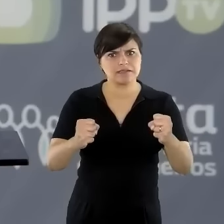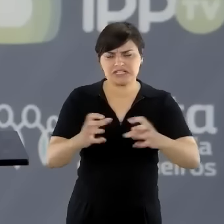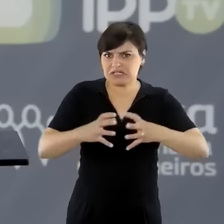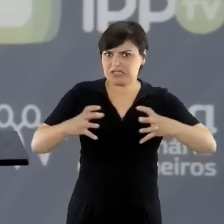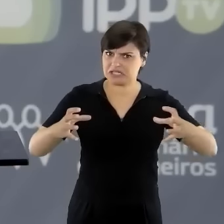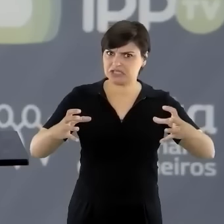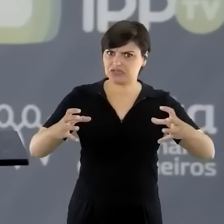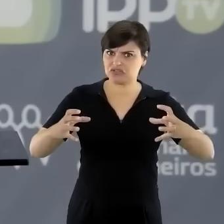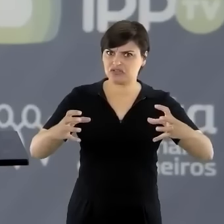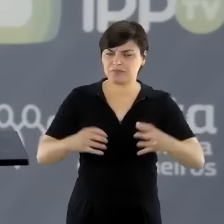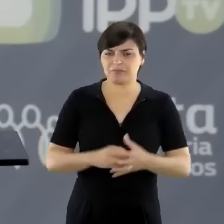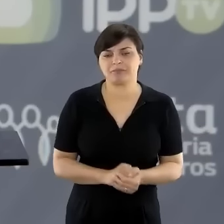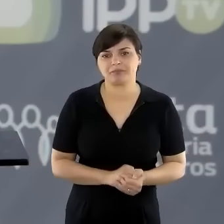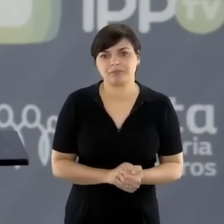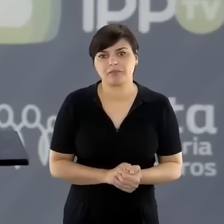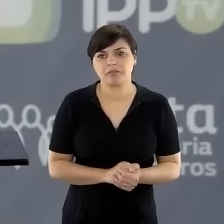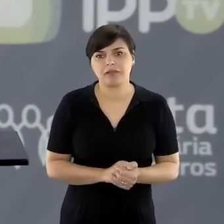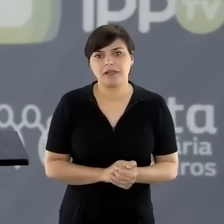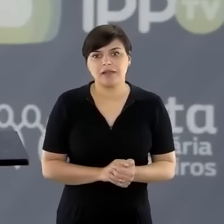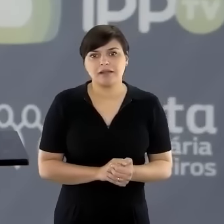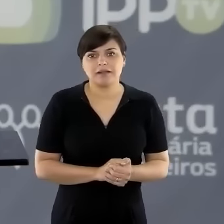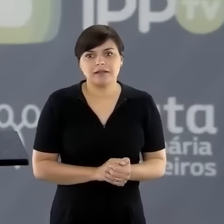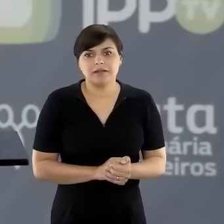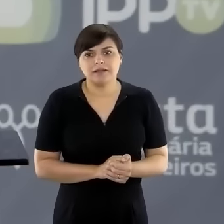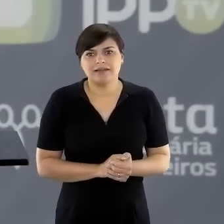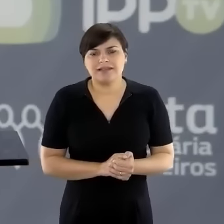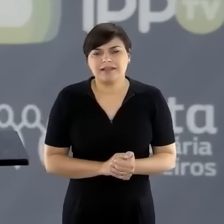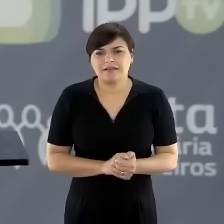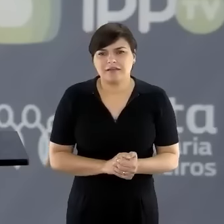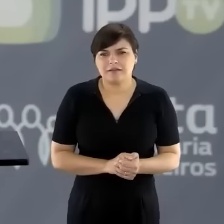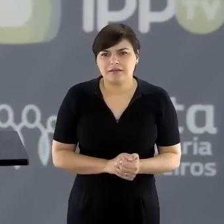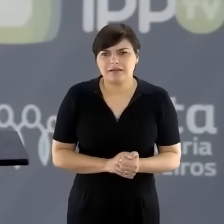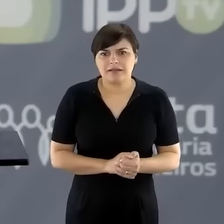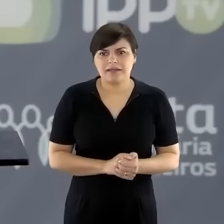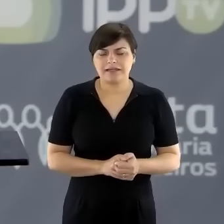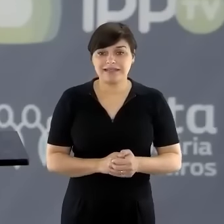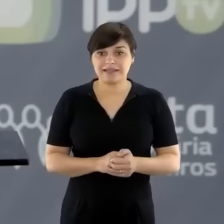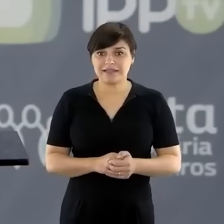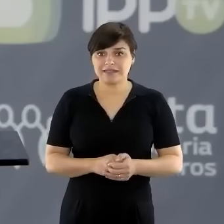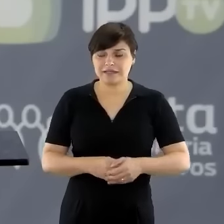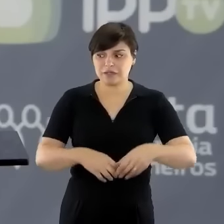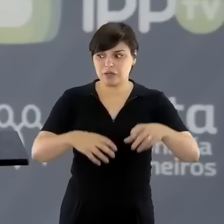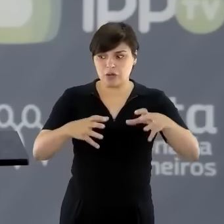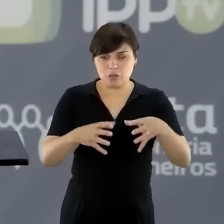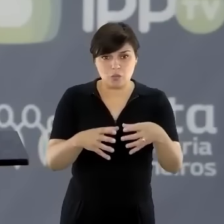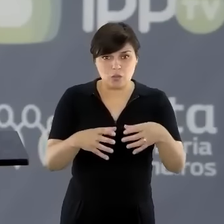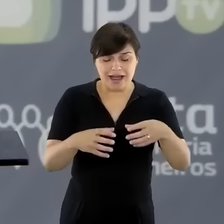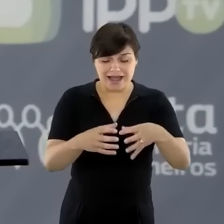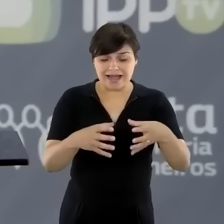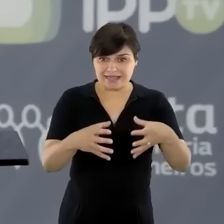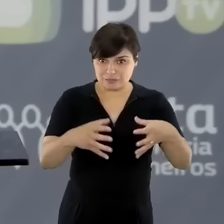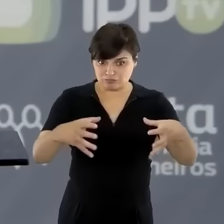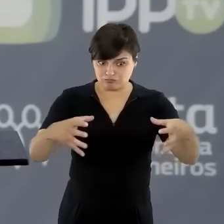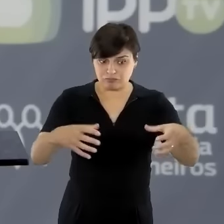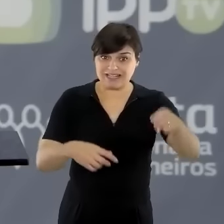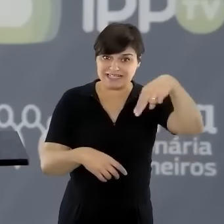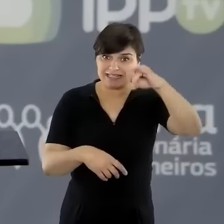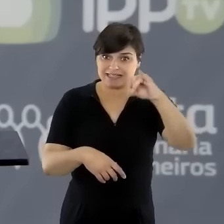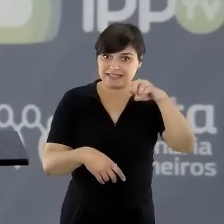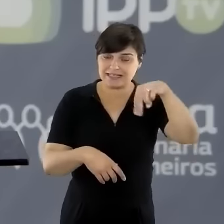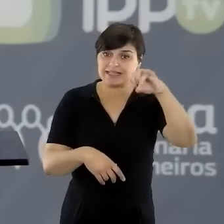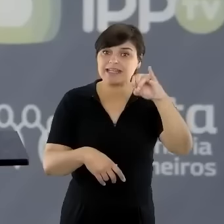assíria aquele Império certamente estava se fortalecendo E era uma ameaça pro mundo mormente uma